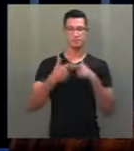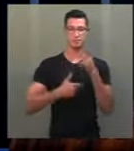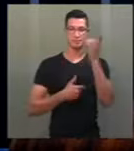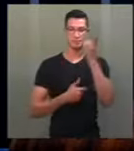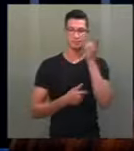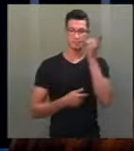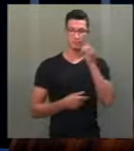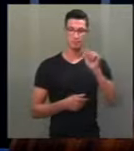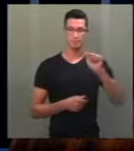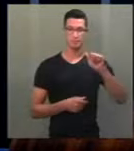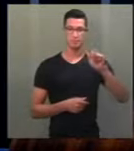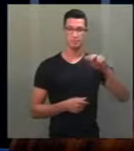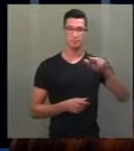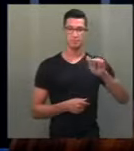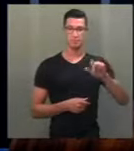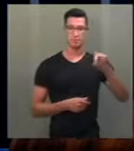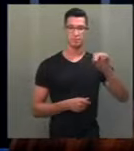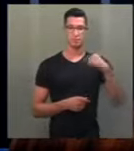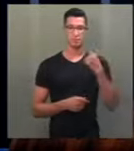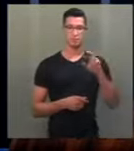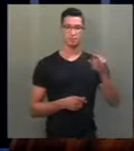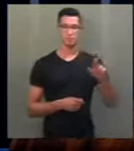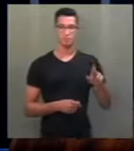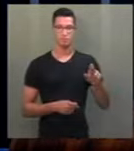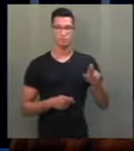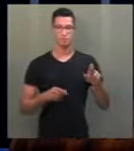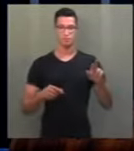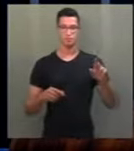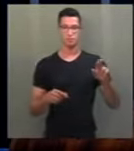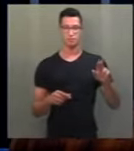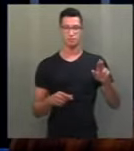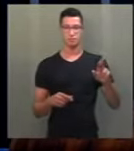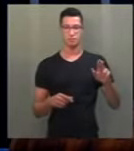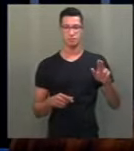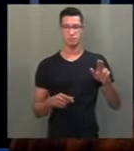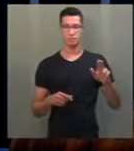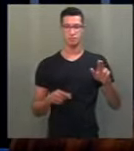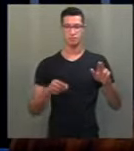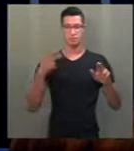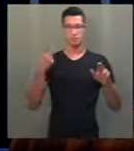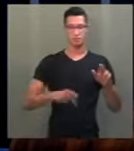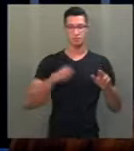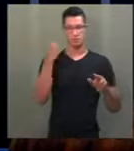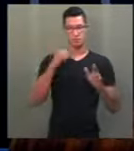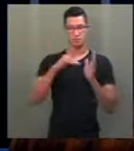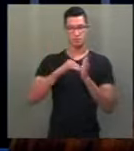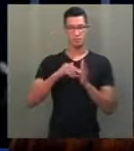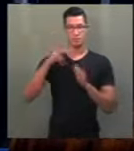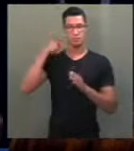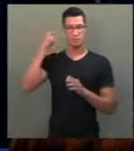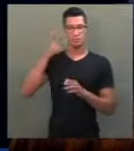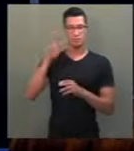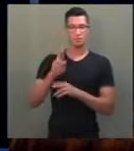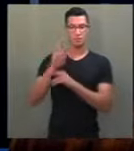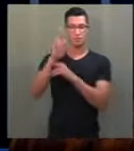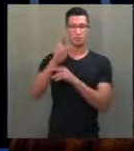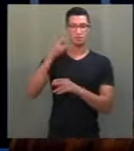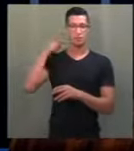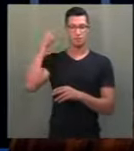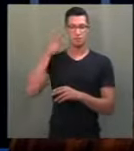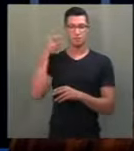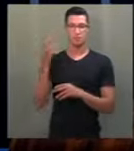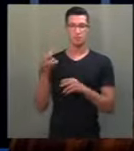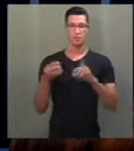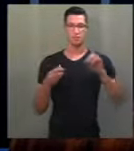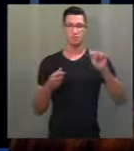deputado Aguinaldo, que é irmão da nossa querida senadora daqui do nosso Senado, da Paraíba, representando a Paraíba,